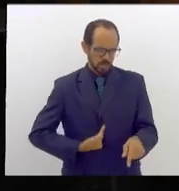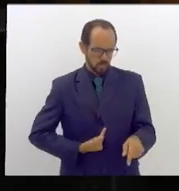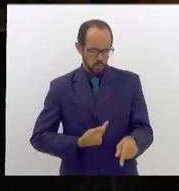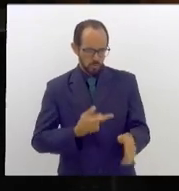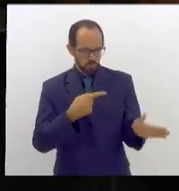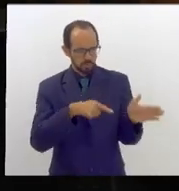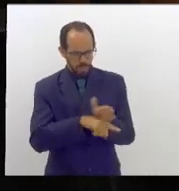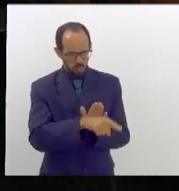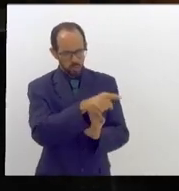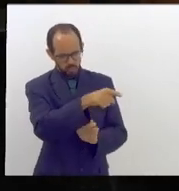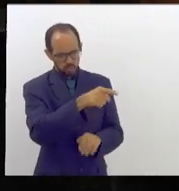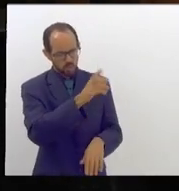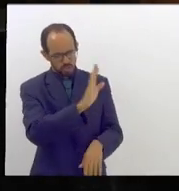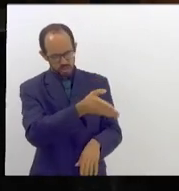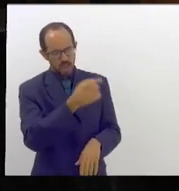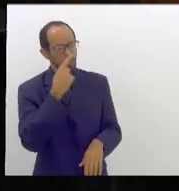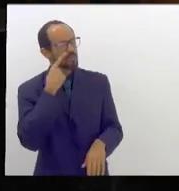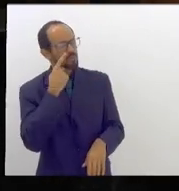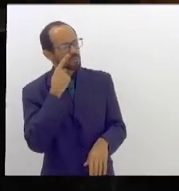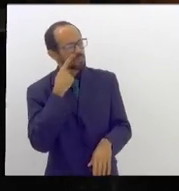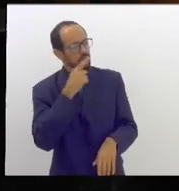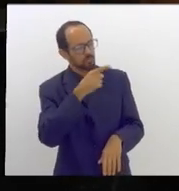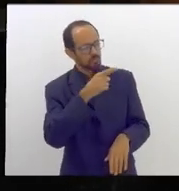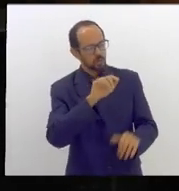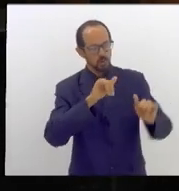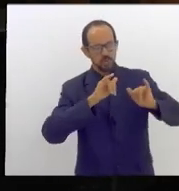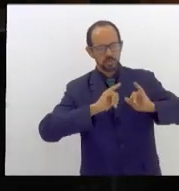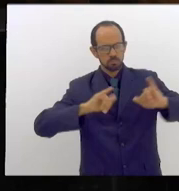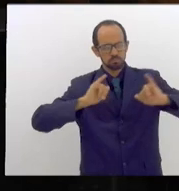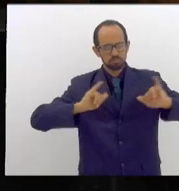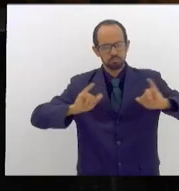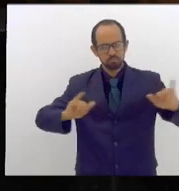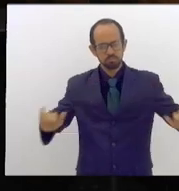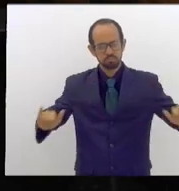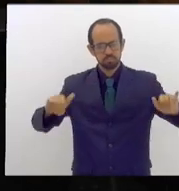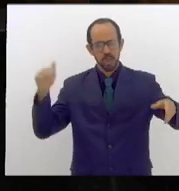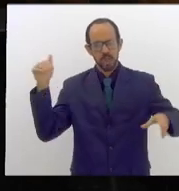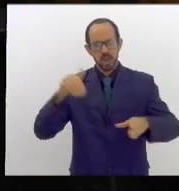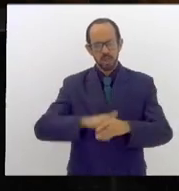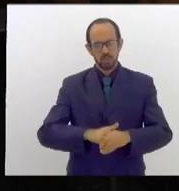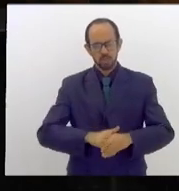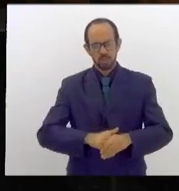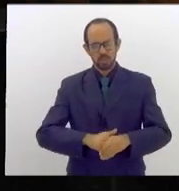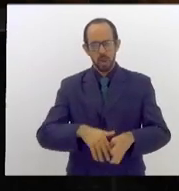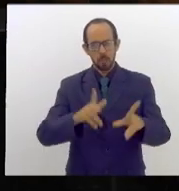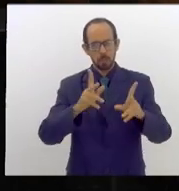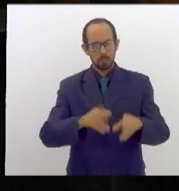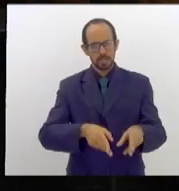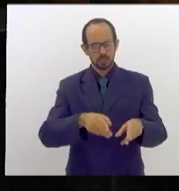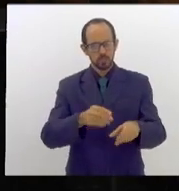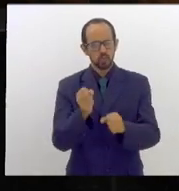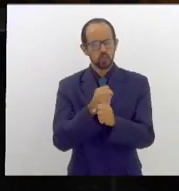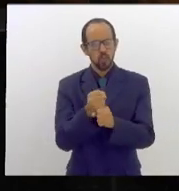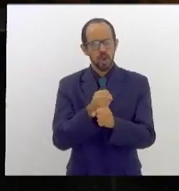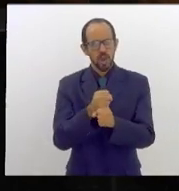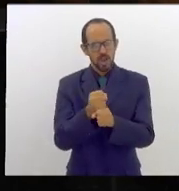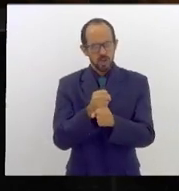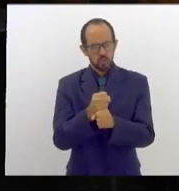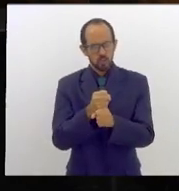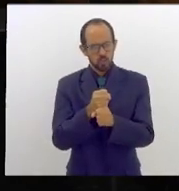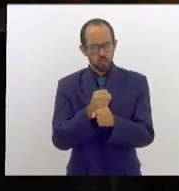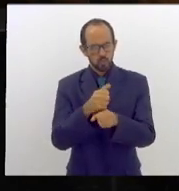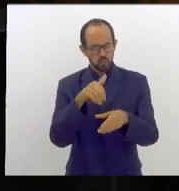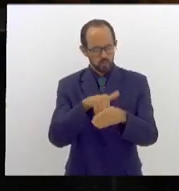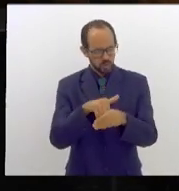tem a visto populismo tributário eleitoral em plenas eleições dessa